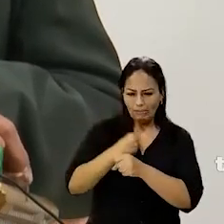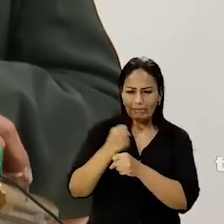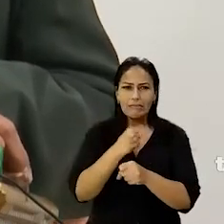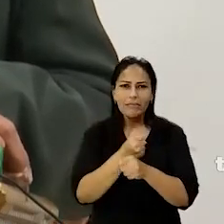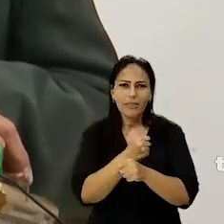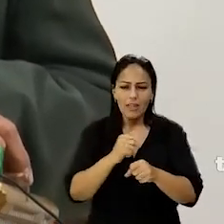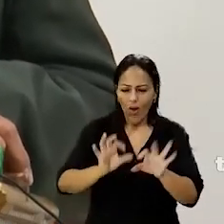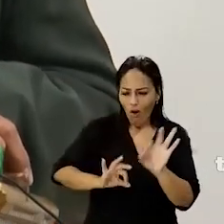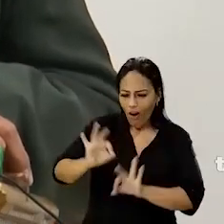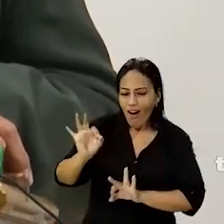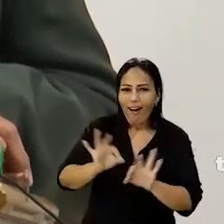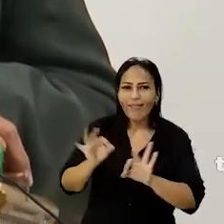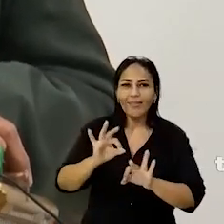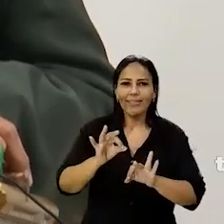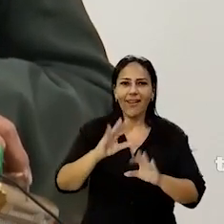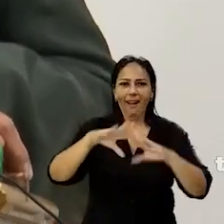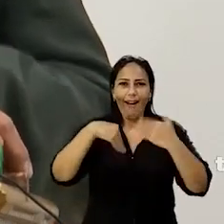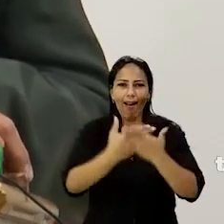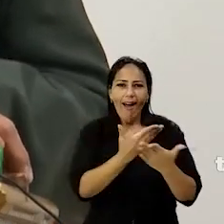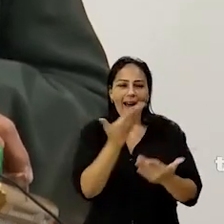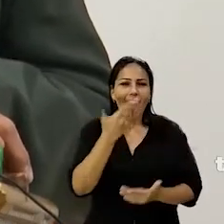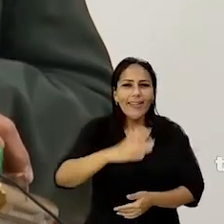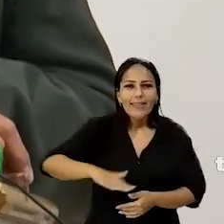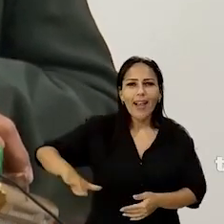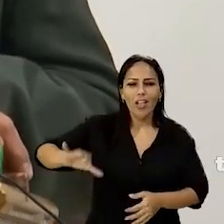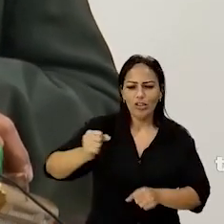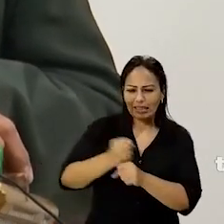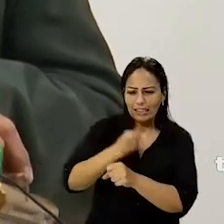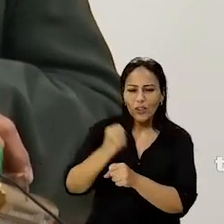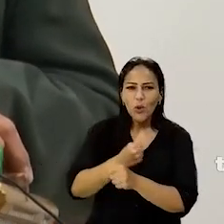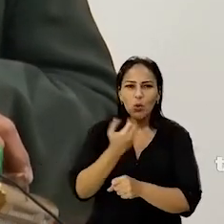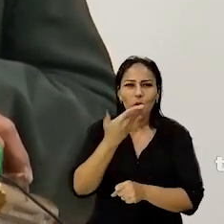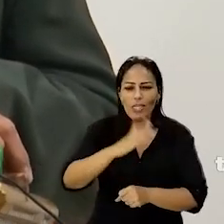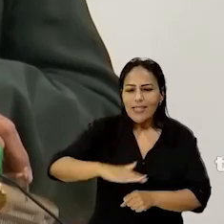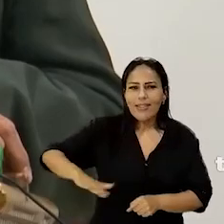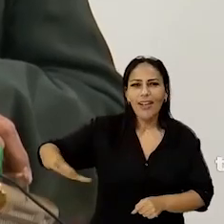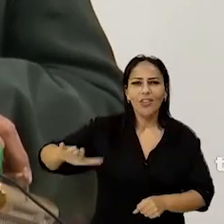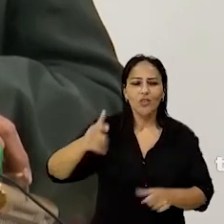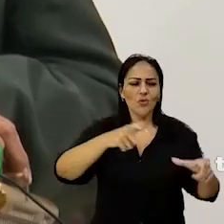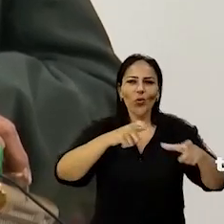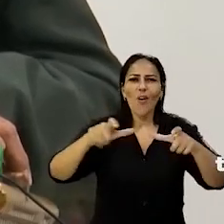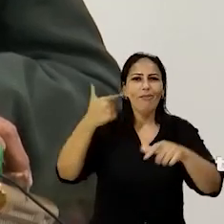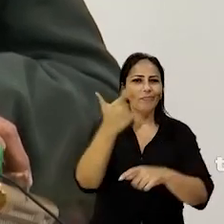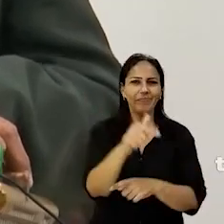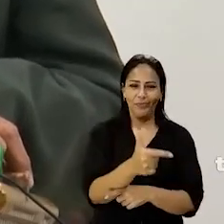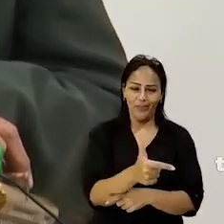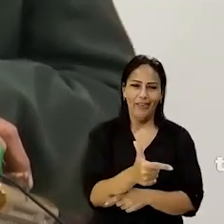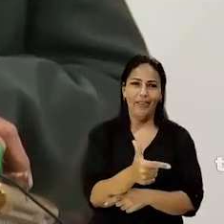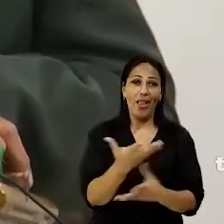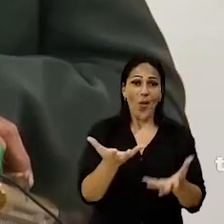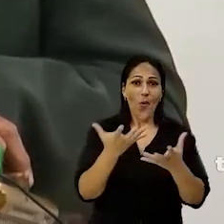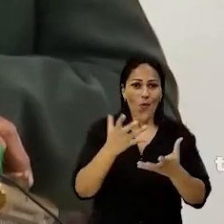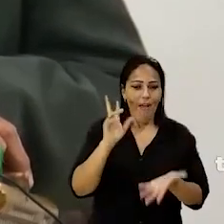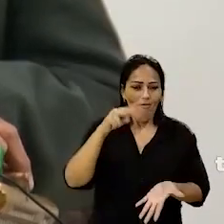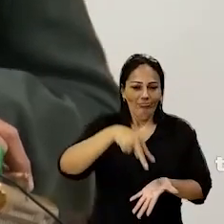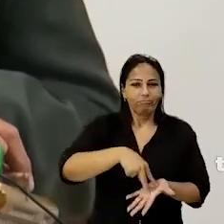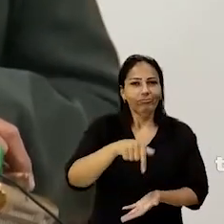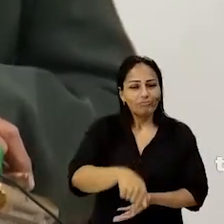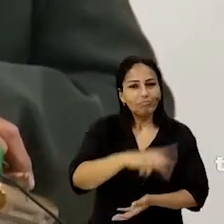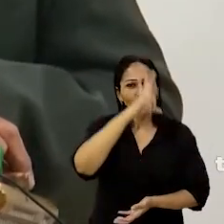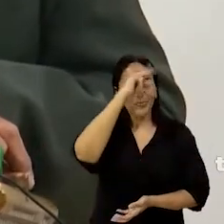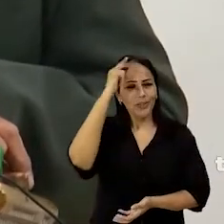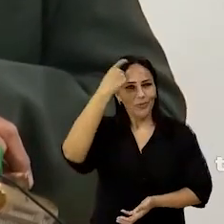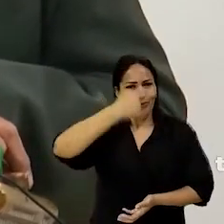estão sucateadas e construir creches onde não tem. Eu quero estar prefeito